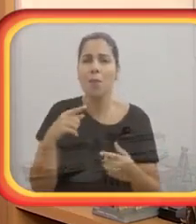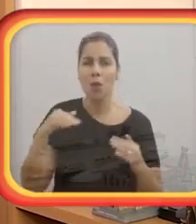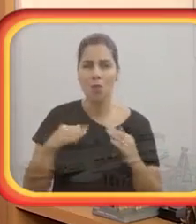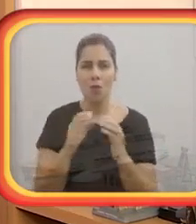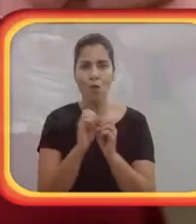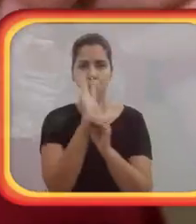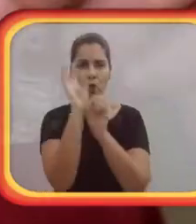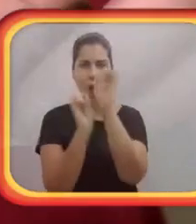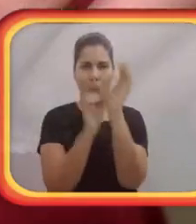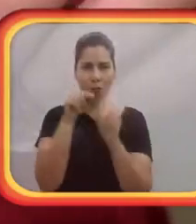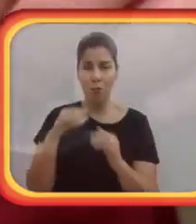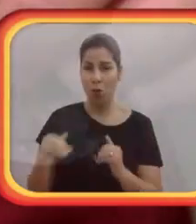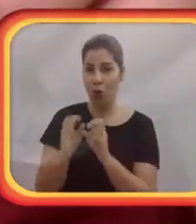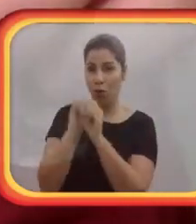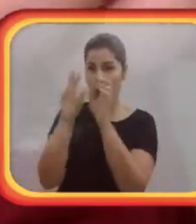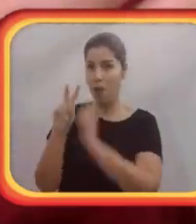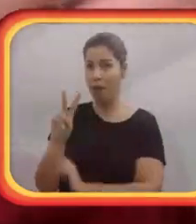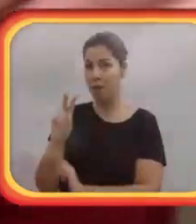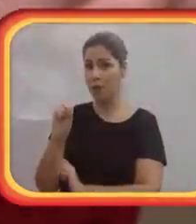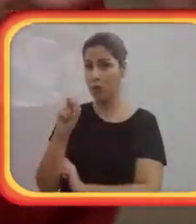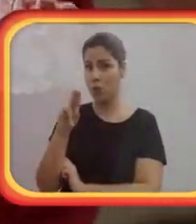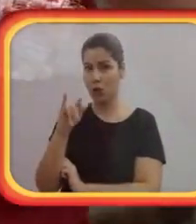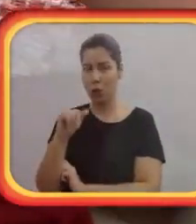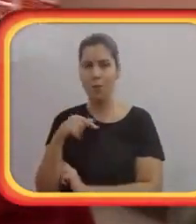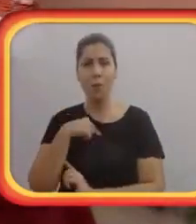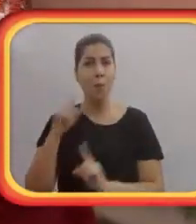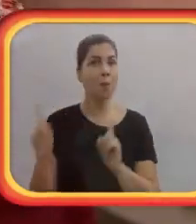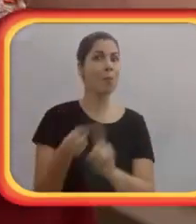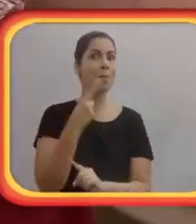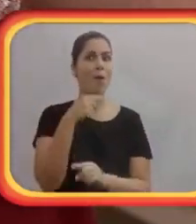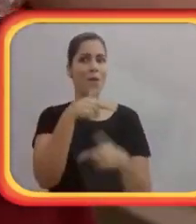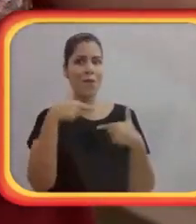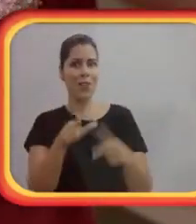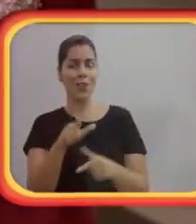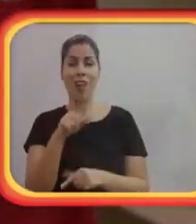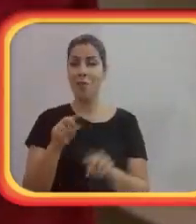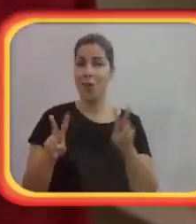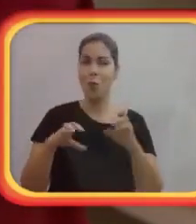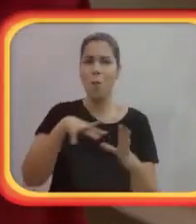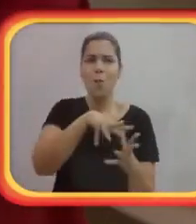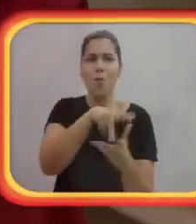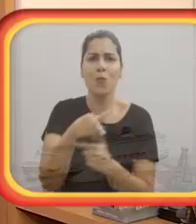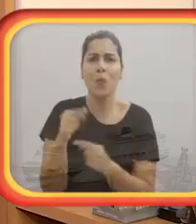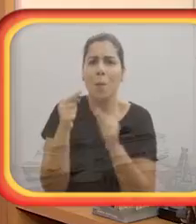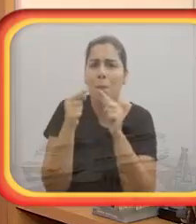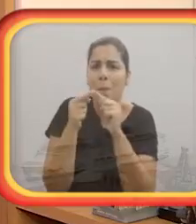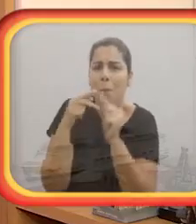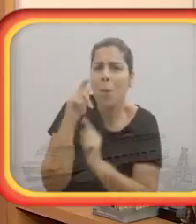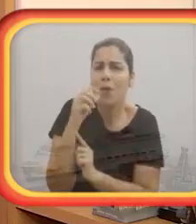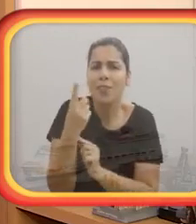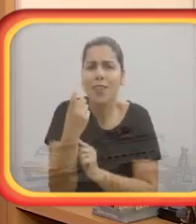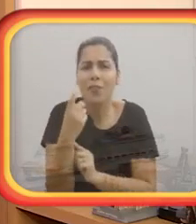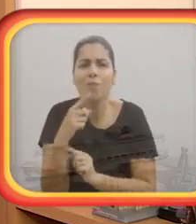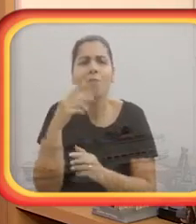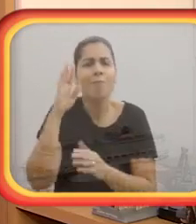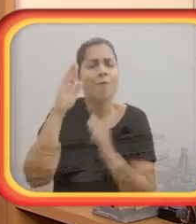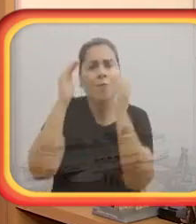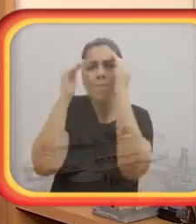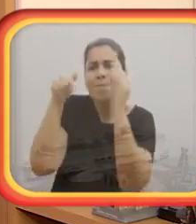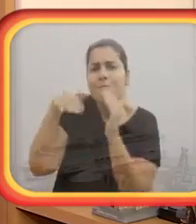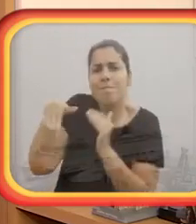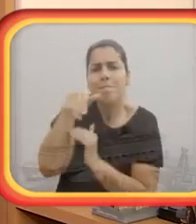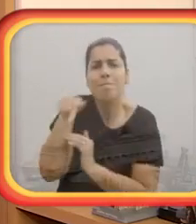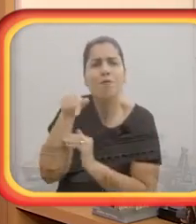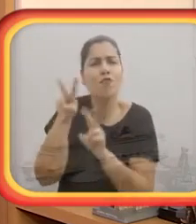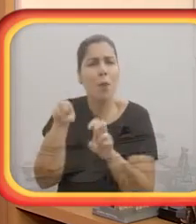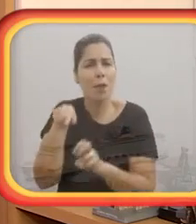um pouquinho de como eu percebo os monumentos. Eu peguei isso aqui, por exemplo, é um vulcão, que é o Vulcão Vesúvio. Eu fiz